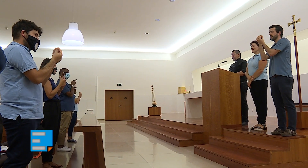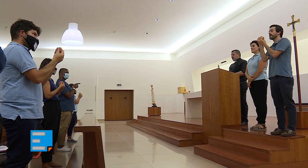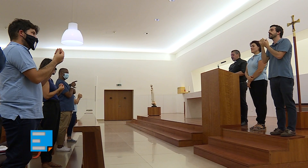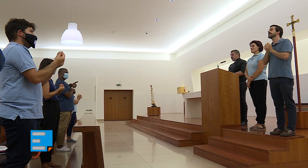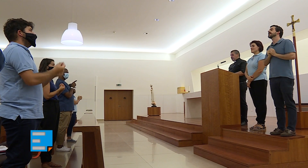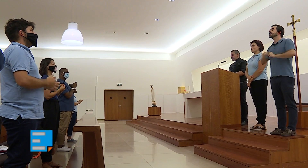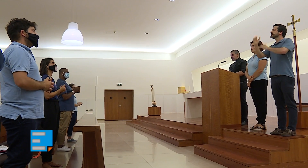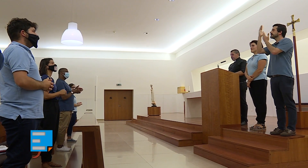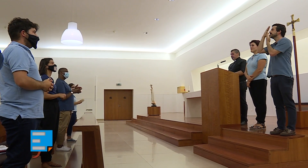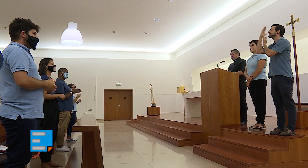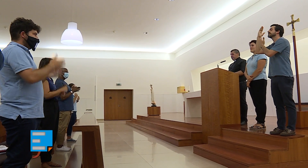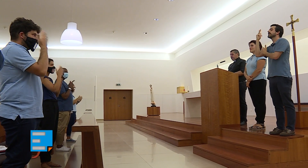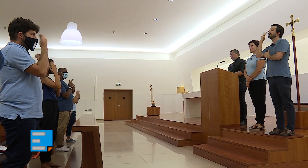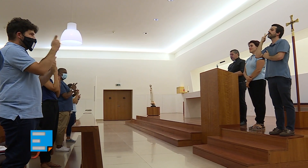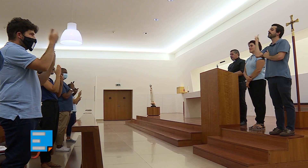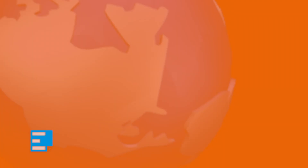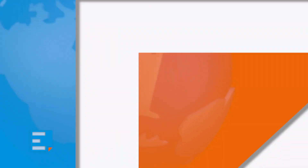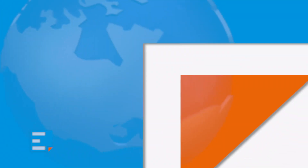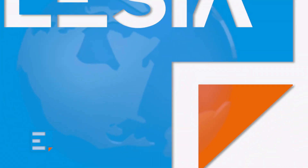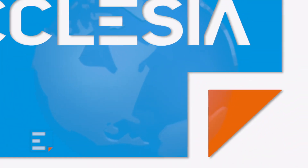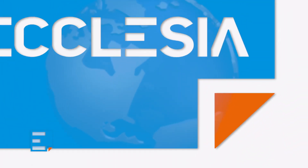na manhã desse domingo.